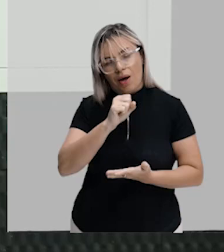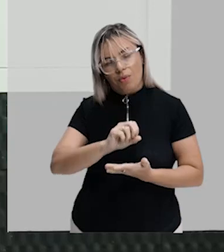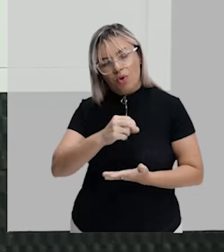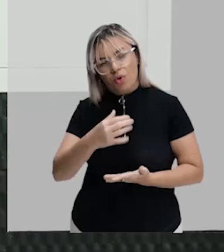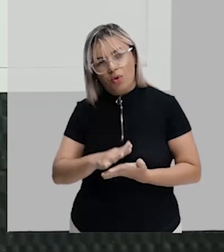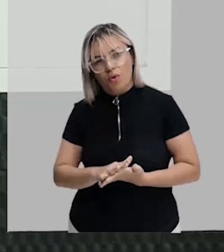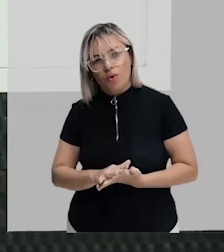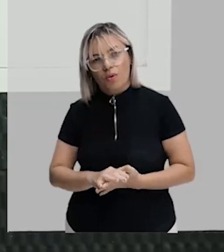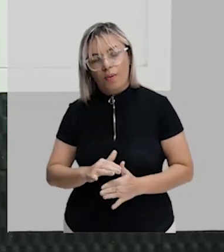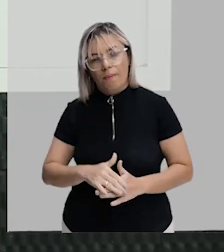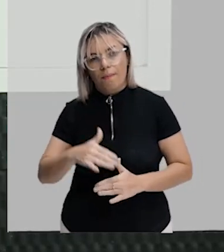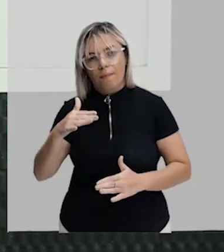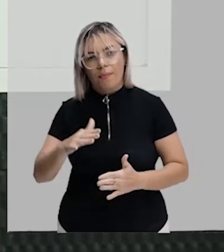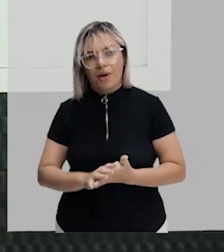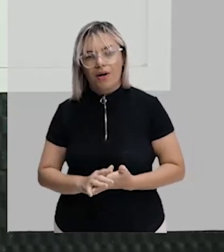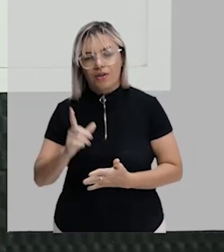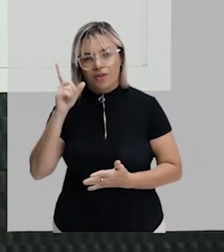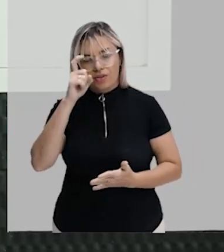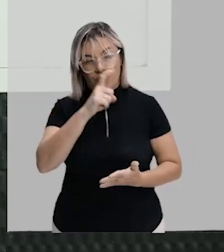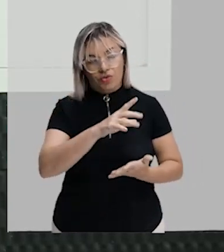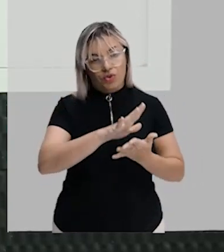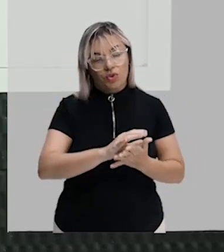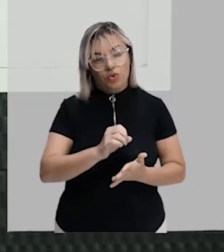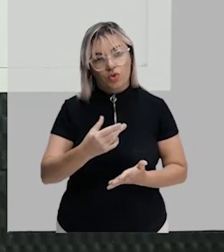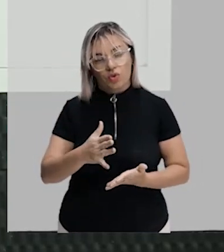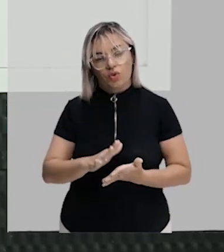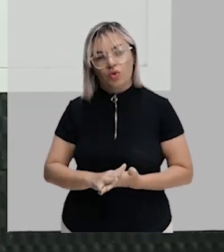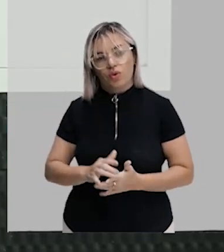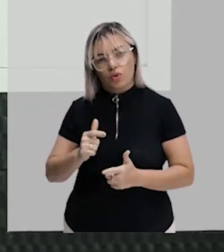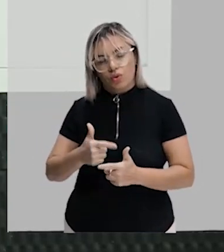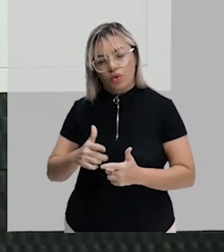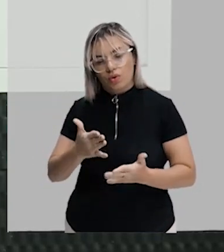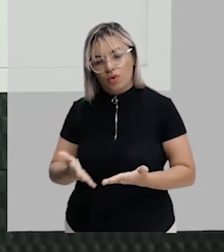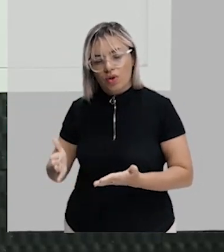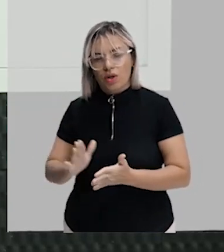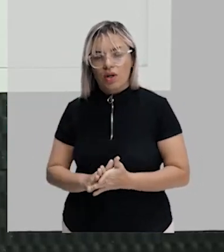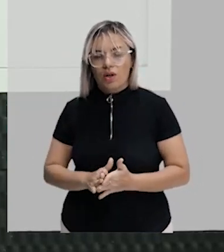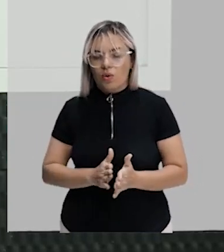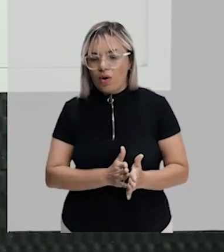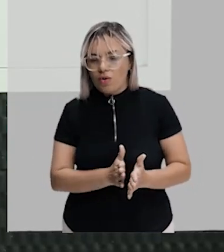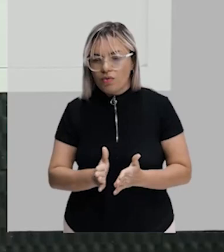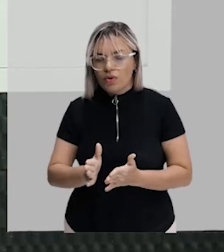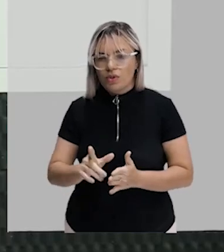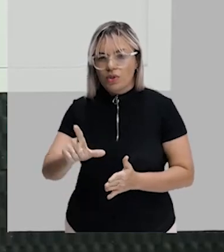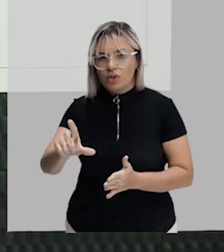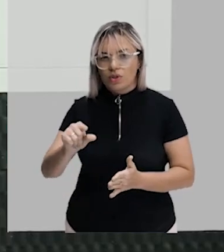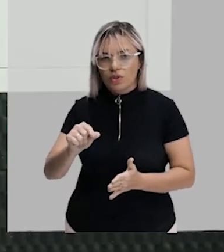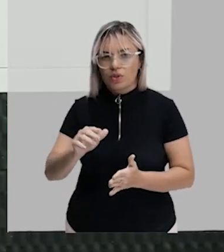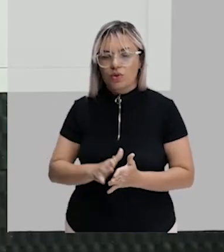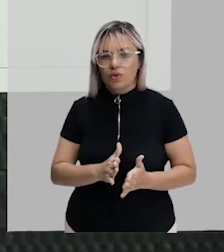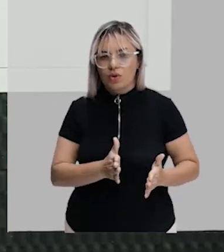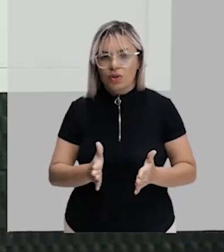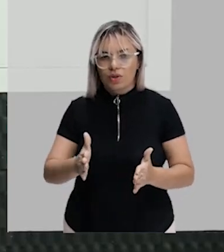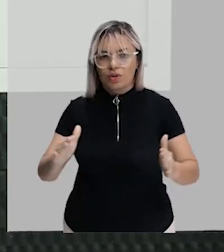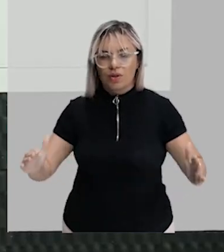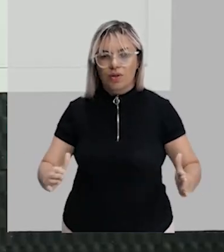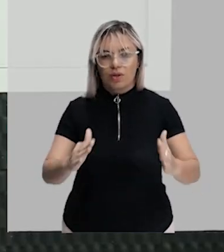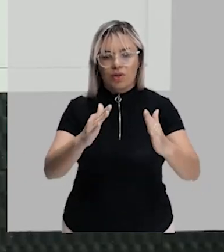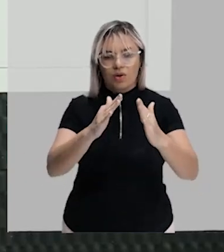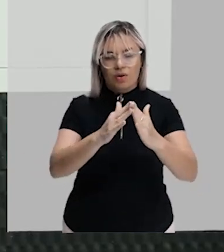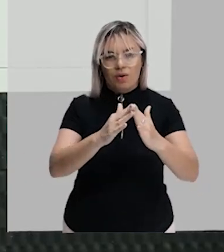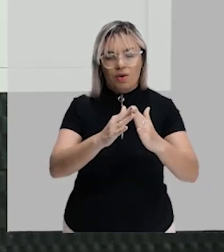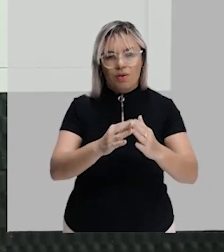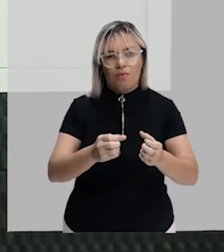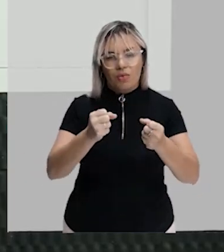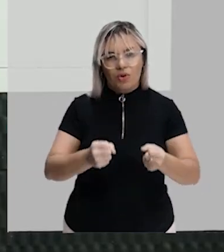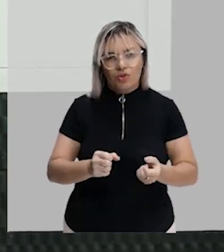Tá? É que nem você vai para sua casa, da casa para a escola. Você pode ir por um caminho mais curto, pode ser por um caminho mais longo. A matemática tem isso. Então,